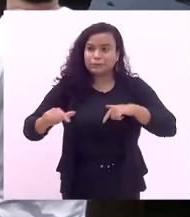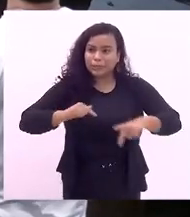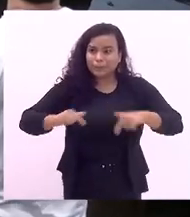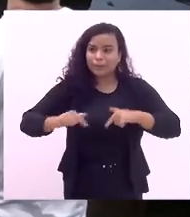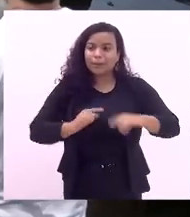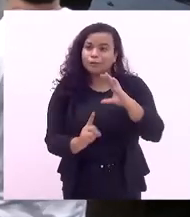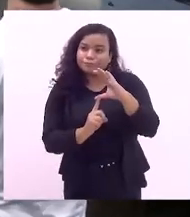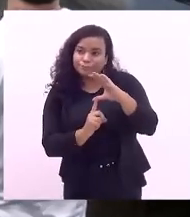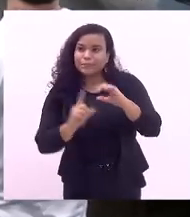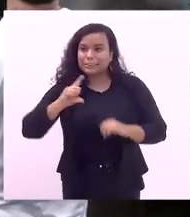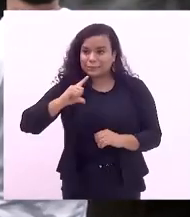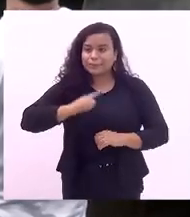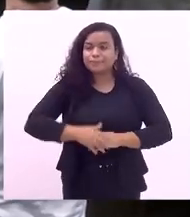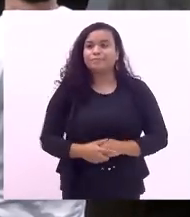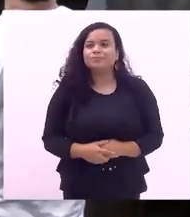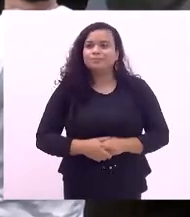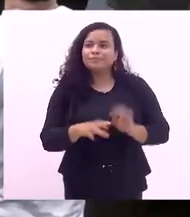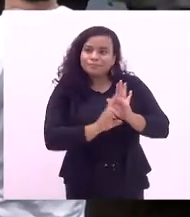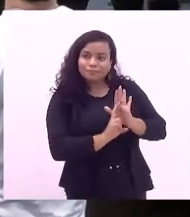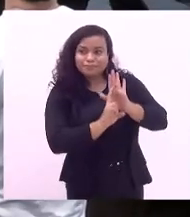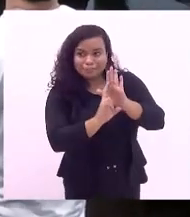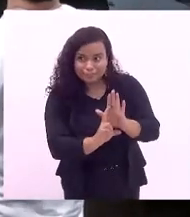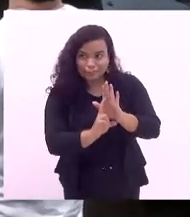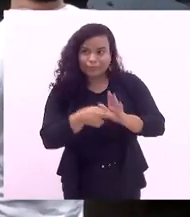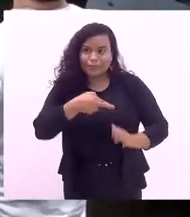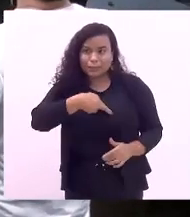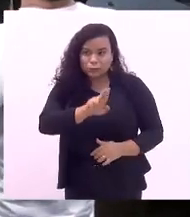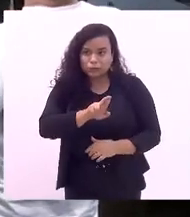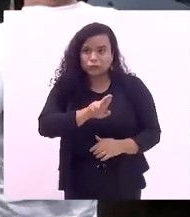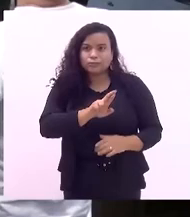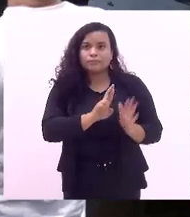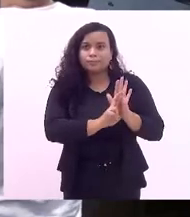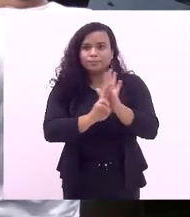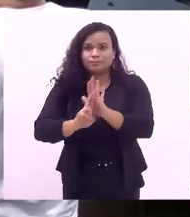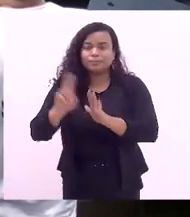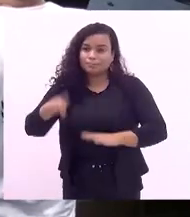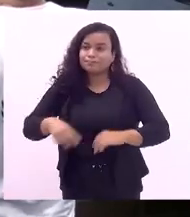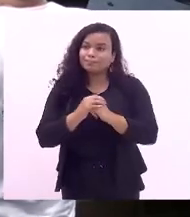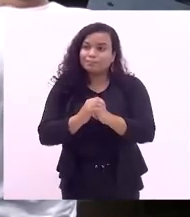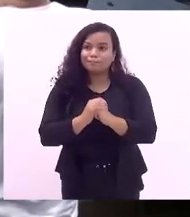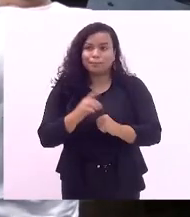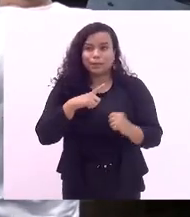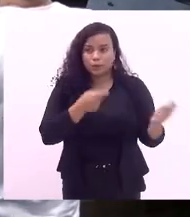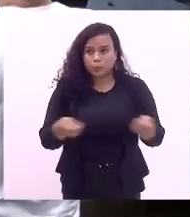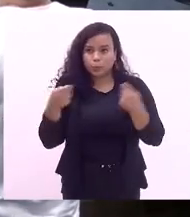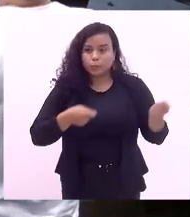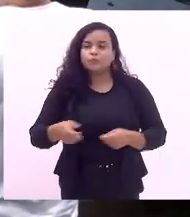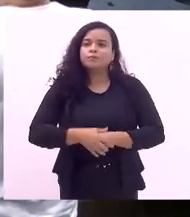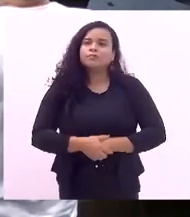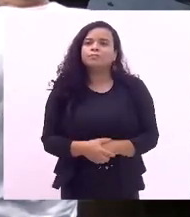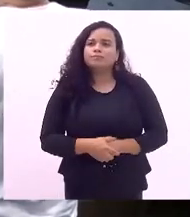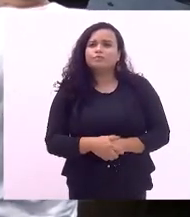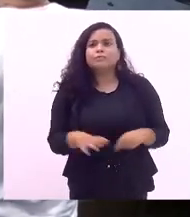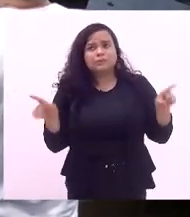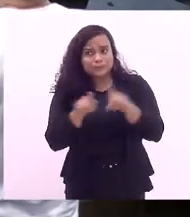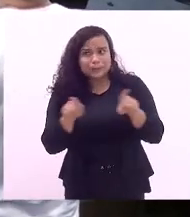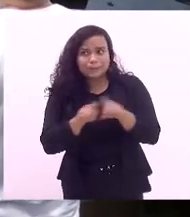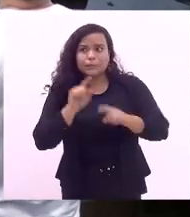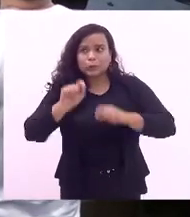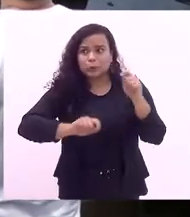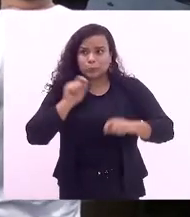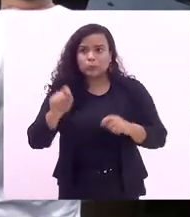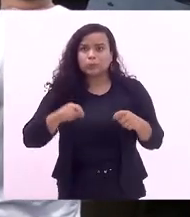Capelão como representante religioso é orar e também